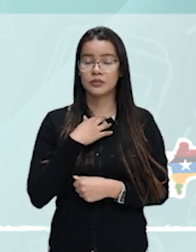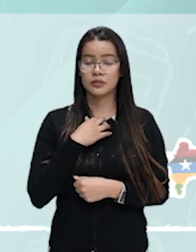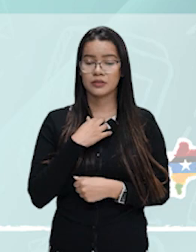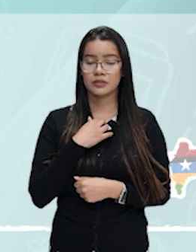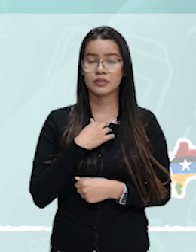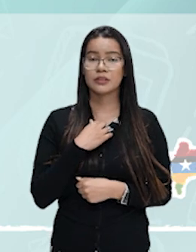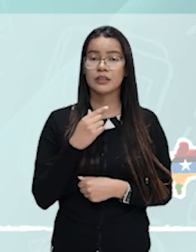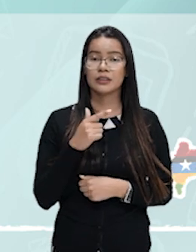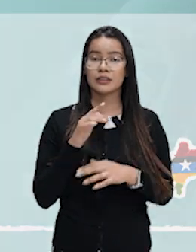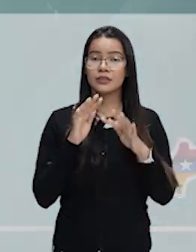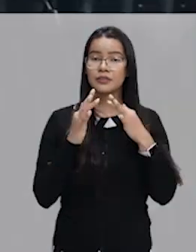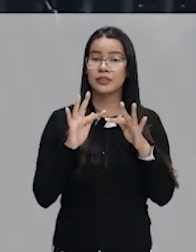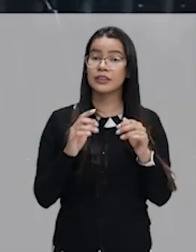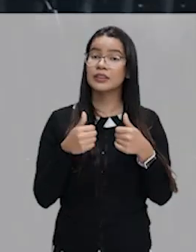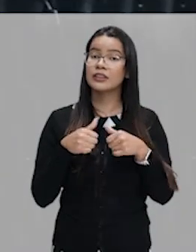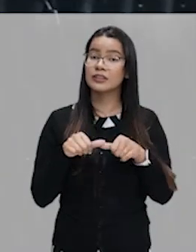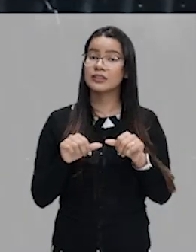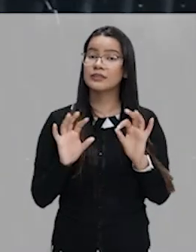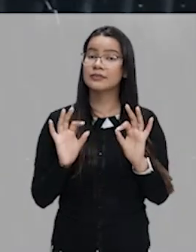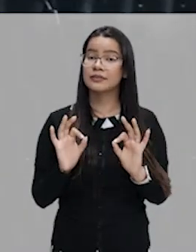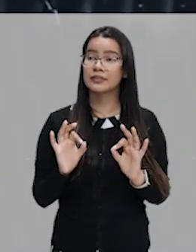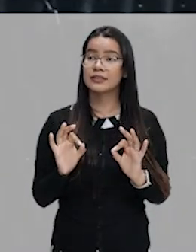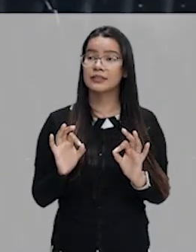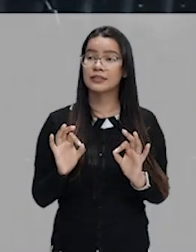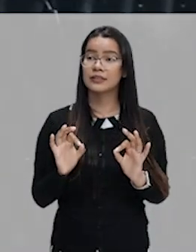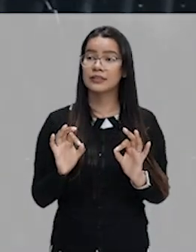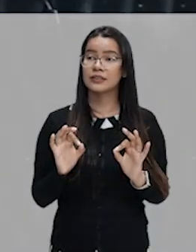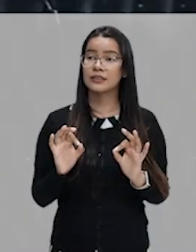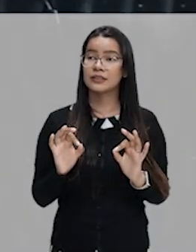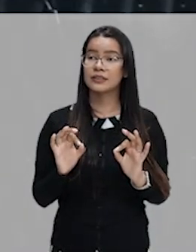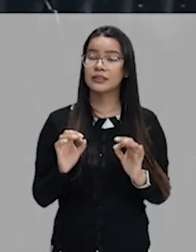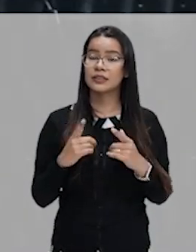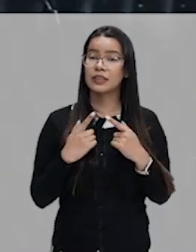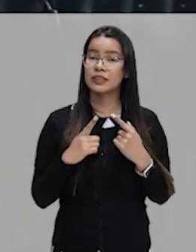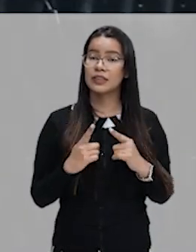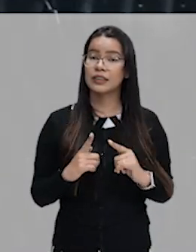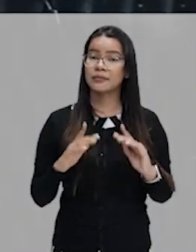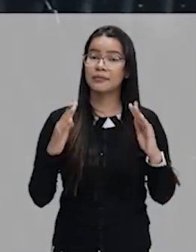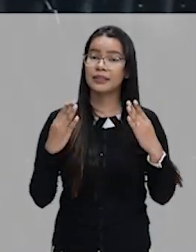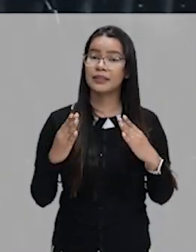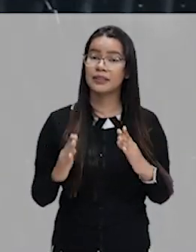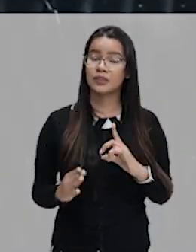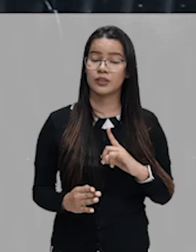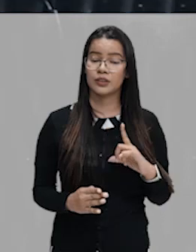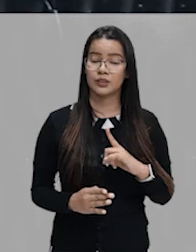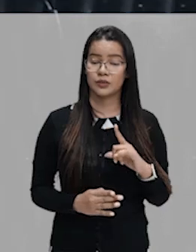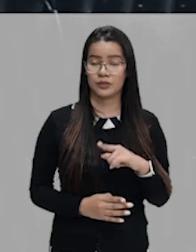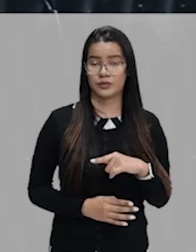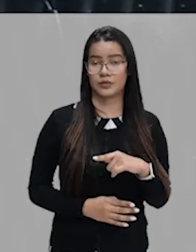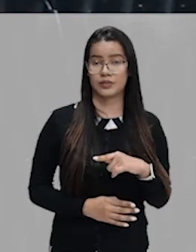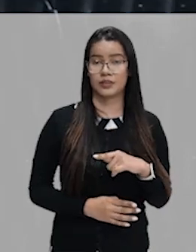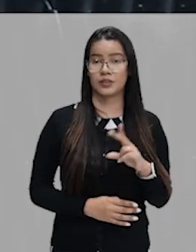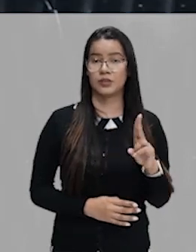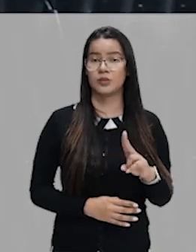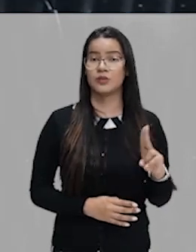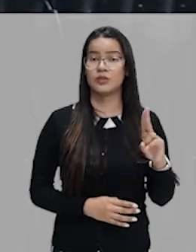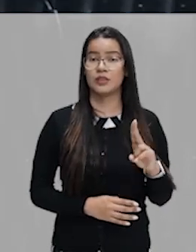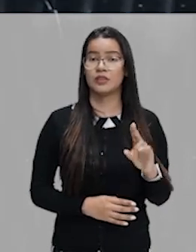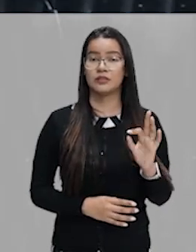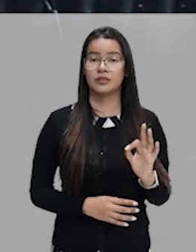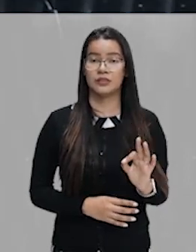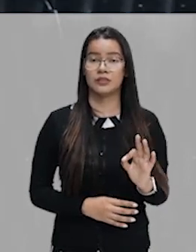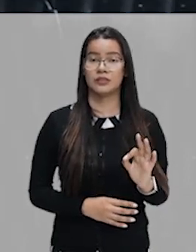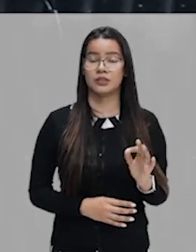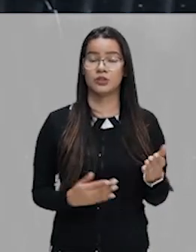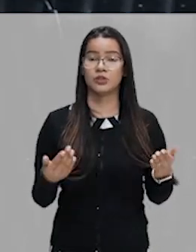Essa frase está corretamente considerando a gramática. Eu tenho o verbo haver usado